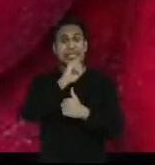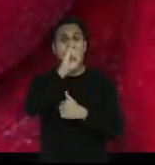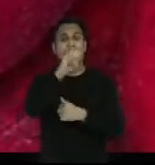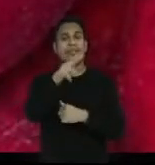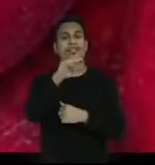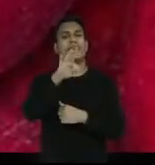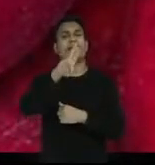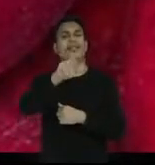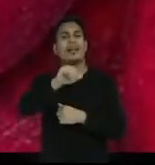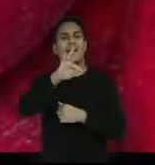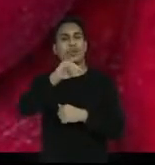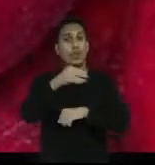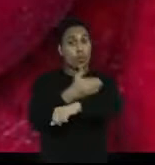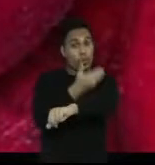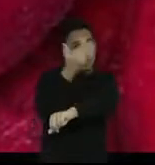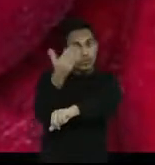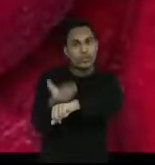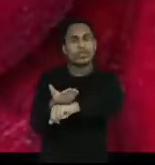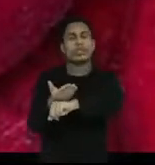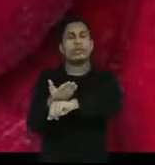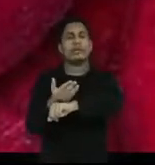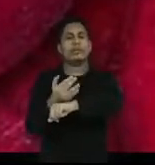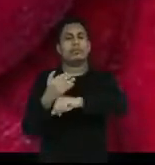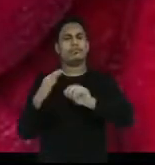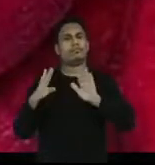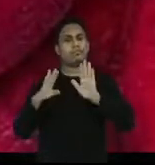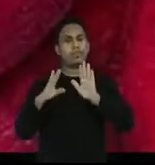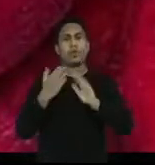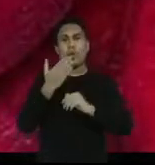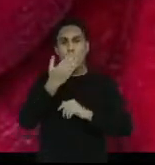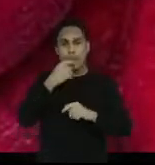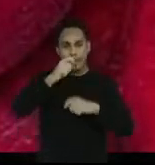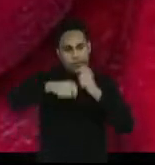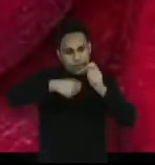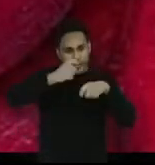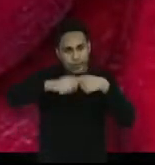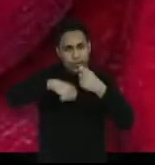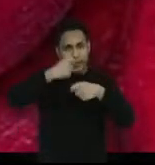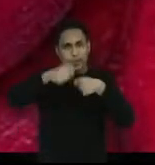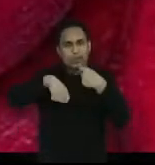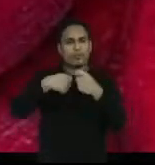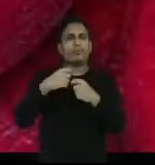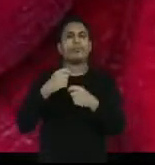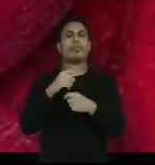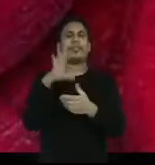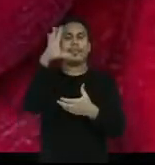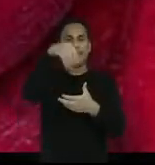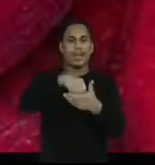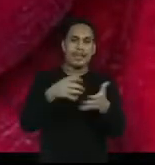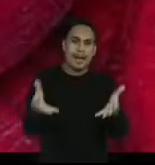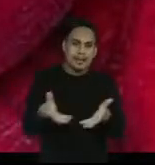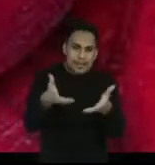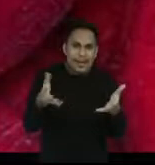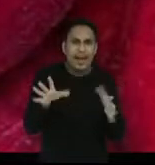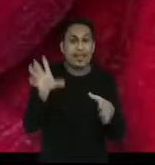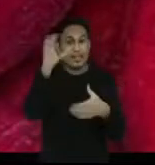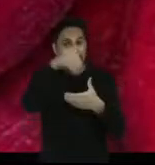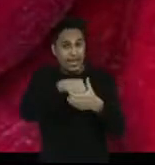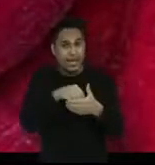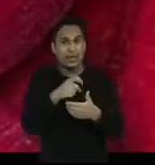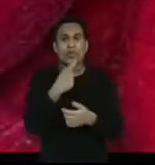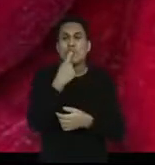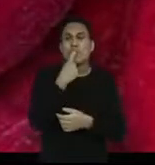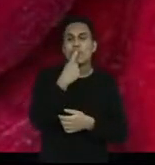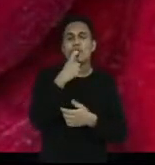consumo de nitrato ao longo do dia, ou seja, incluindo nas saladas, incluindo nos sucos, incluindo numa sopa,